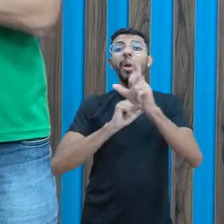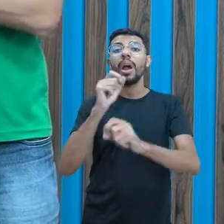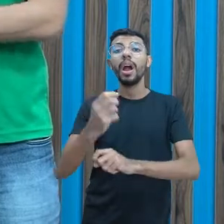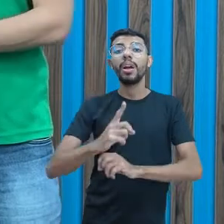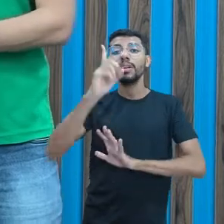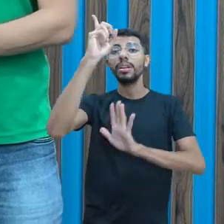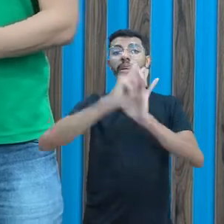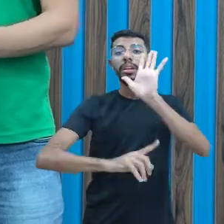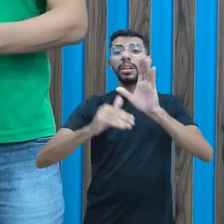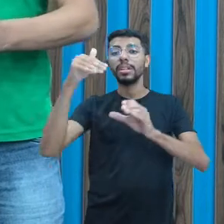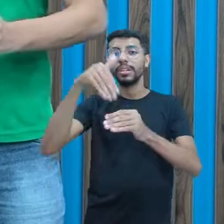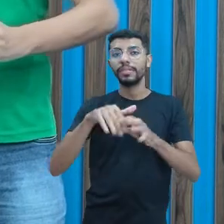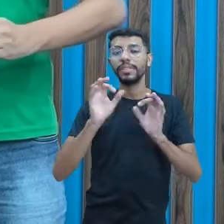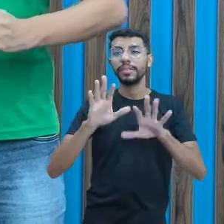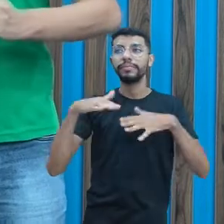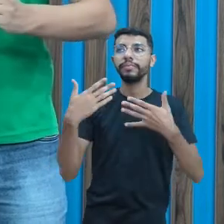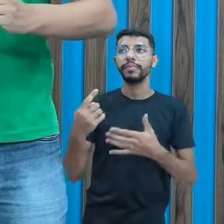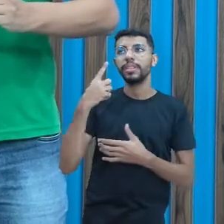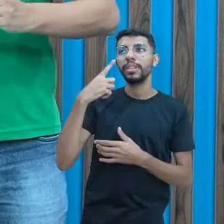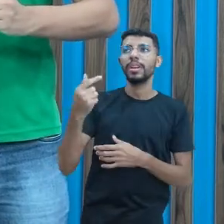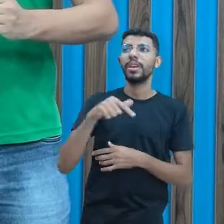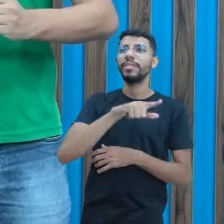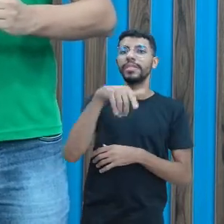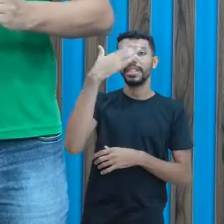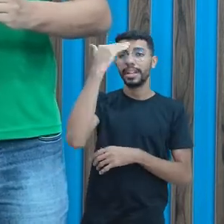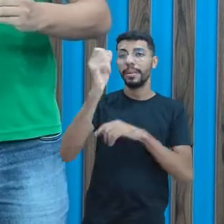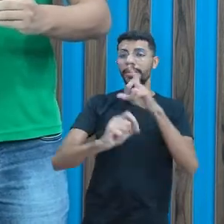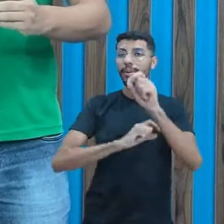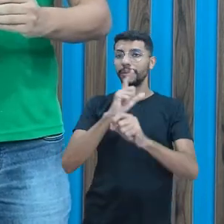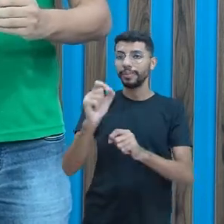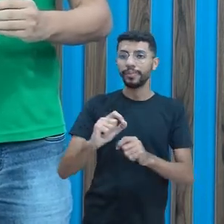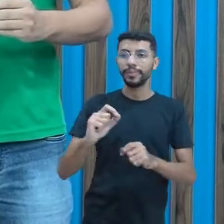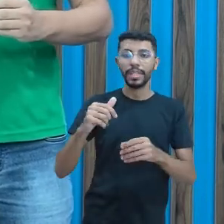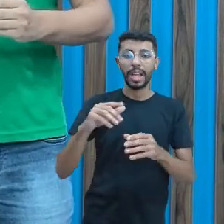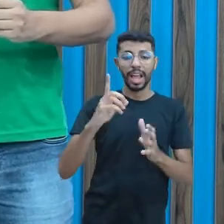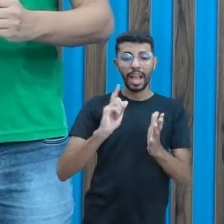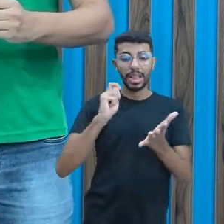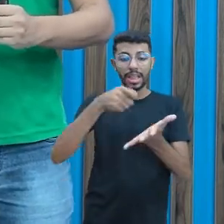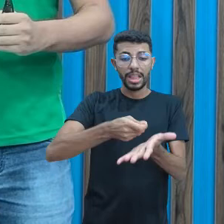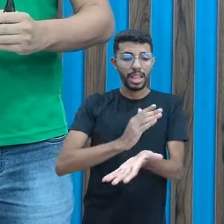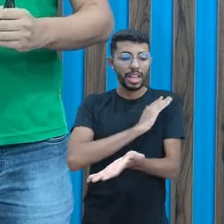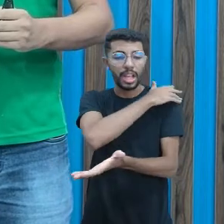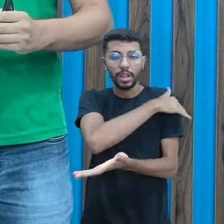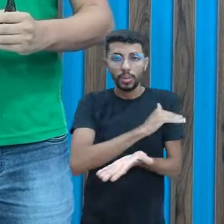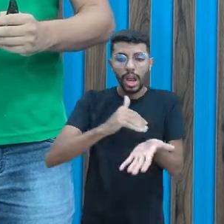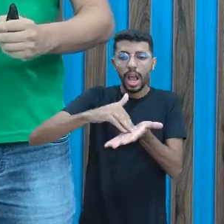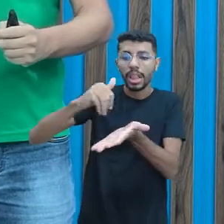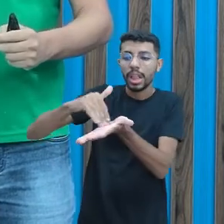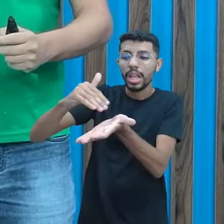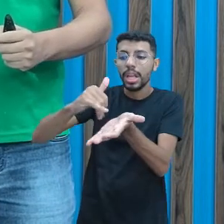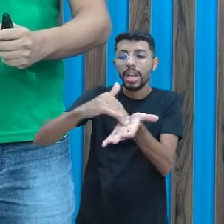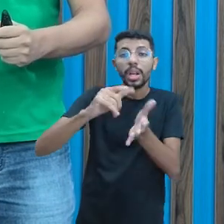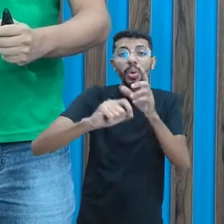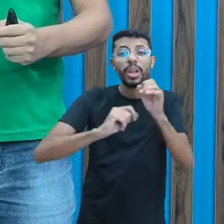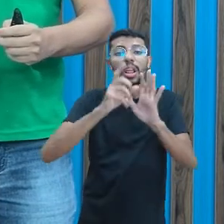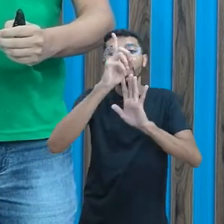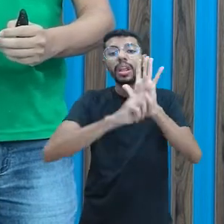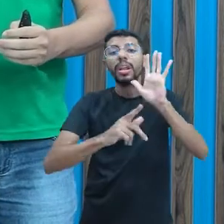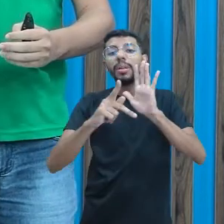militar, desde 64, a ditadura ela foi tirando o direito das pessoas de votarem para presidente, para governador, para